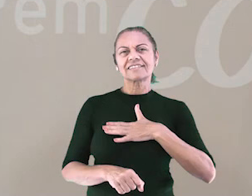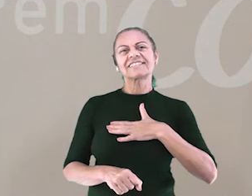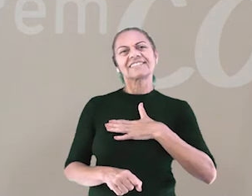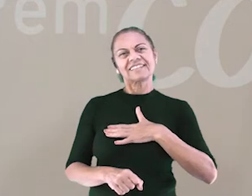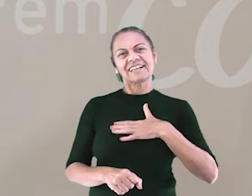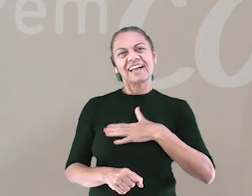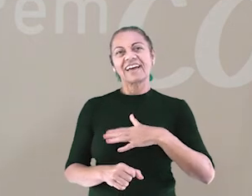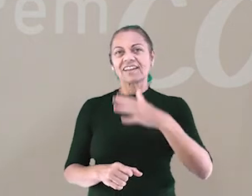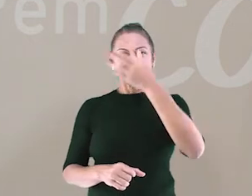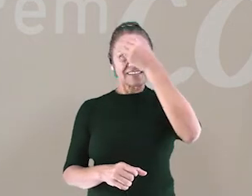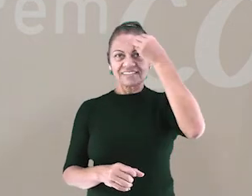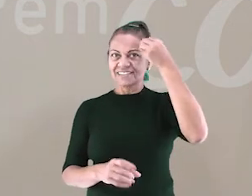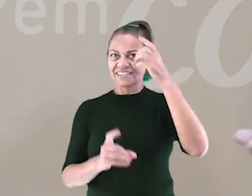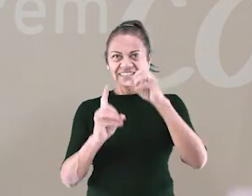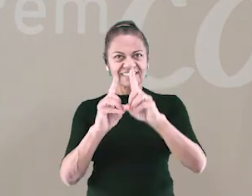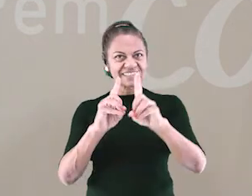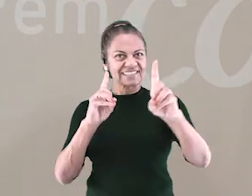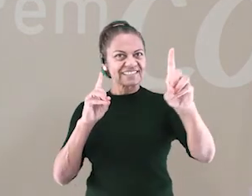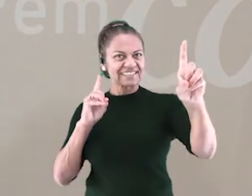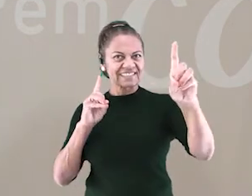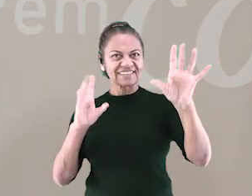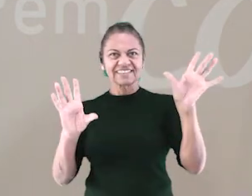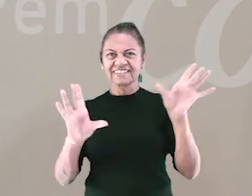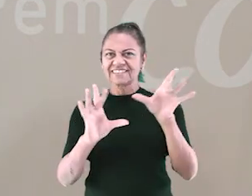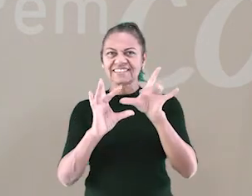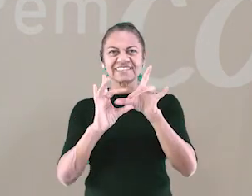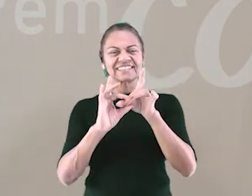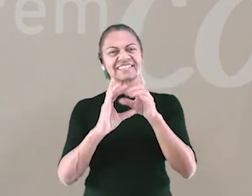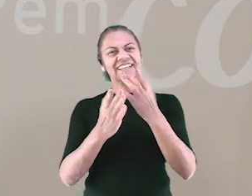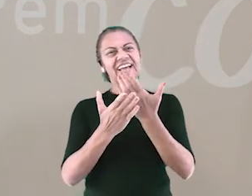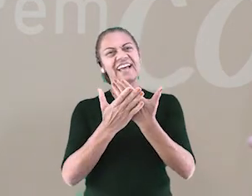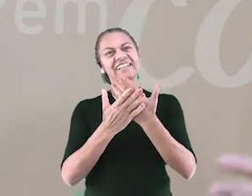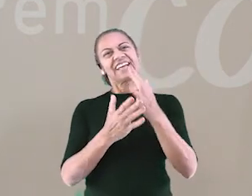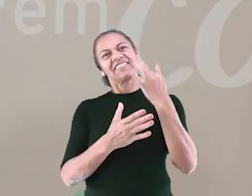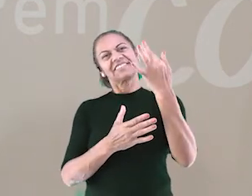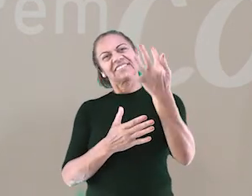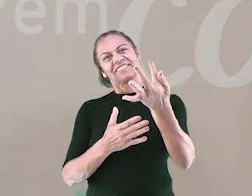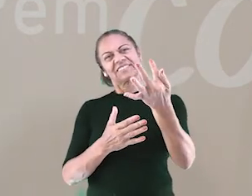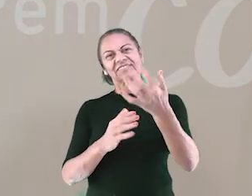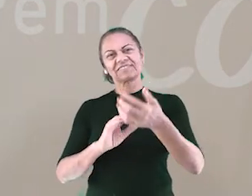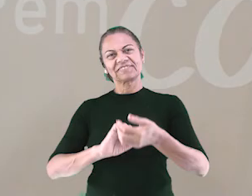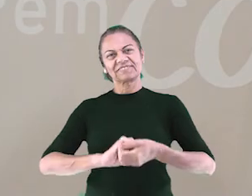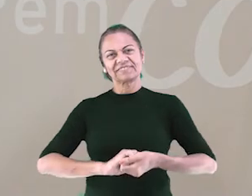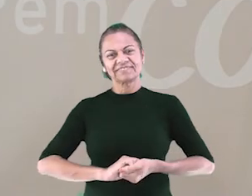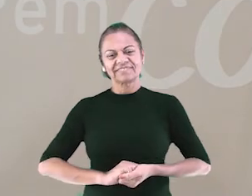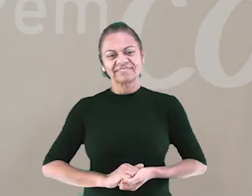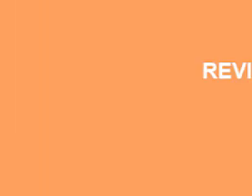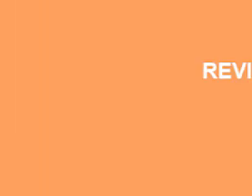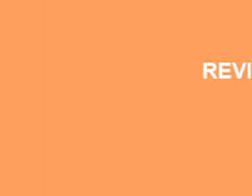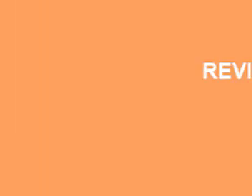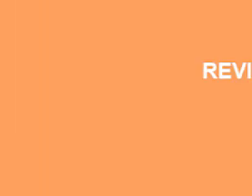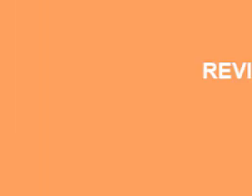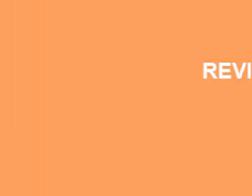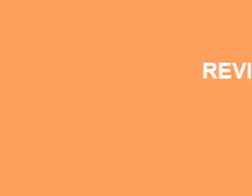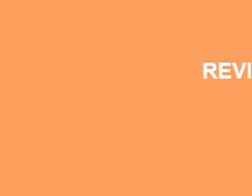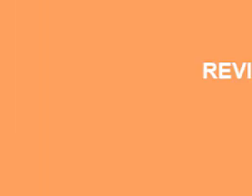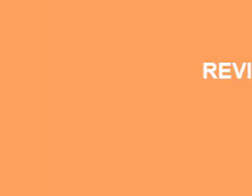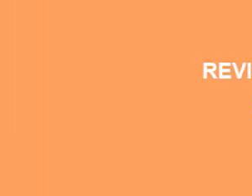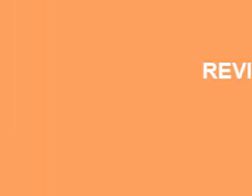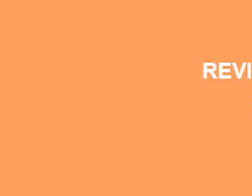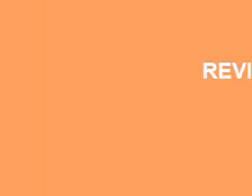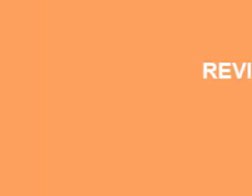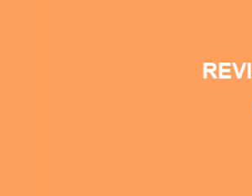tenha gostado da aula. E não se esqueçam, mesmo distantes, estamos juntos. Até a próxima!